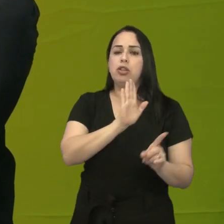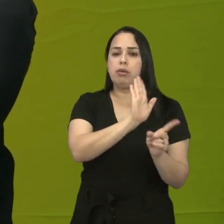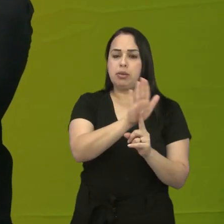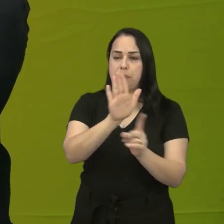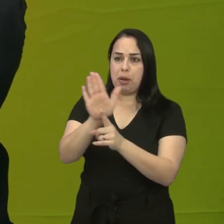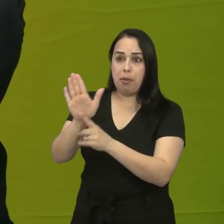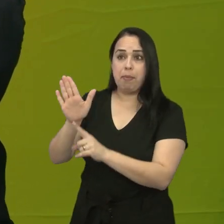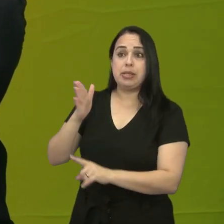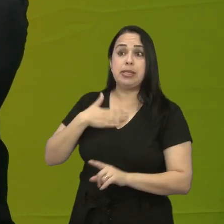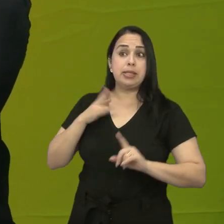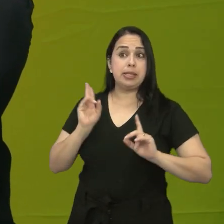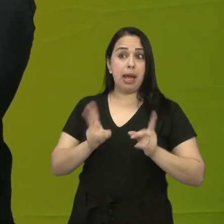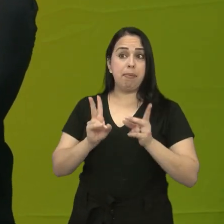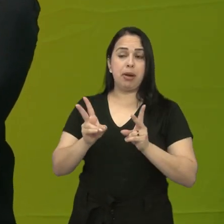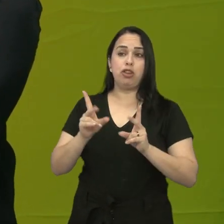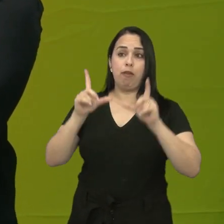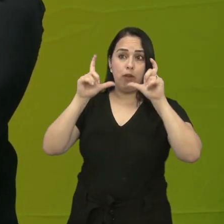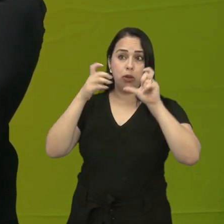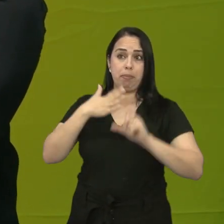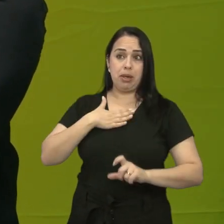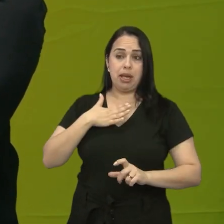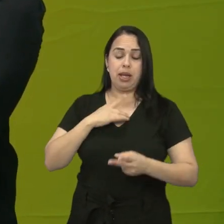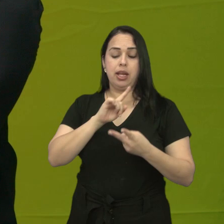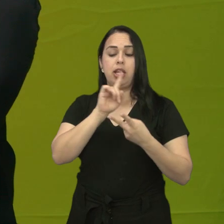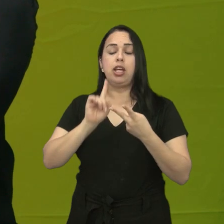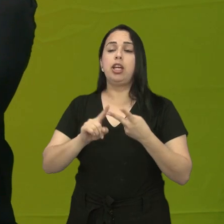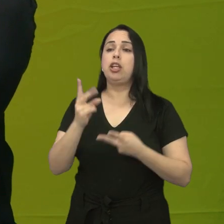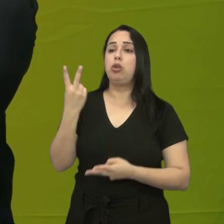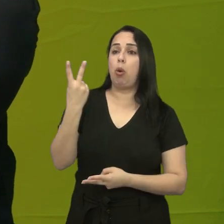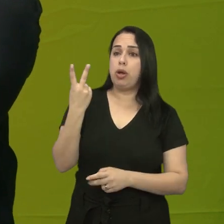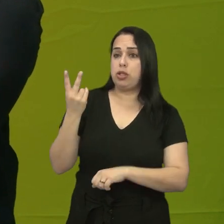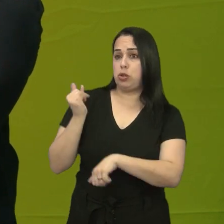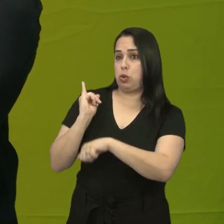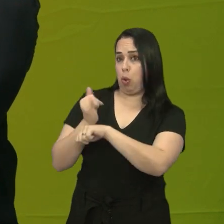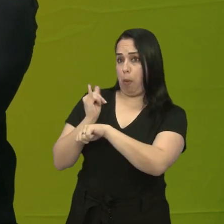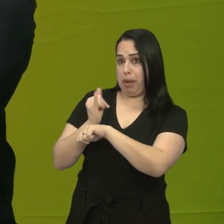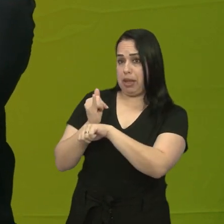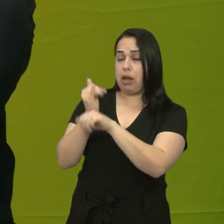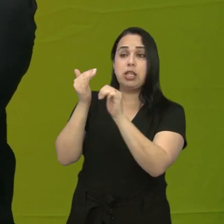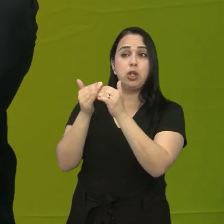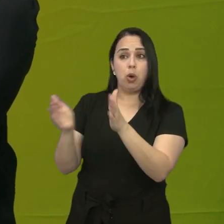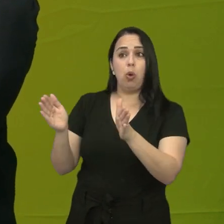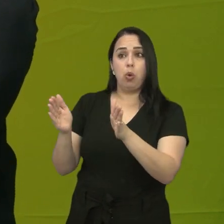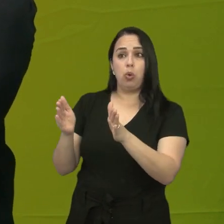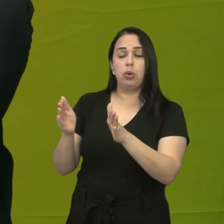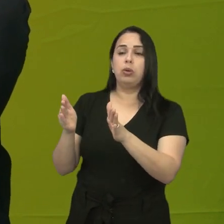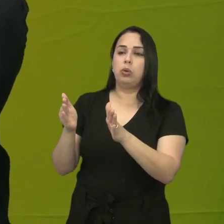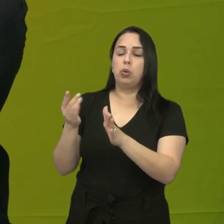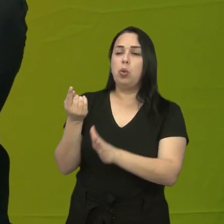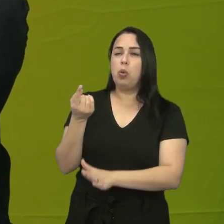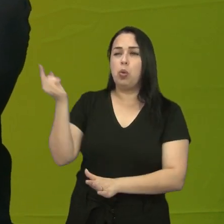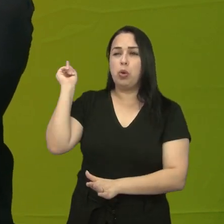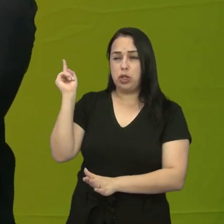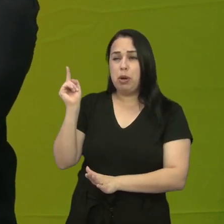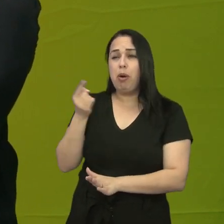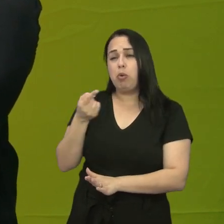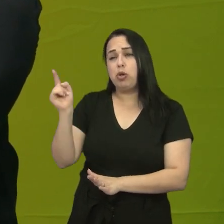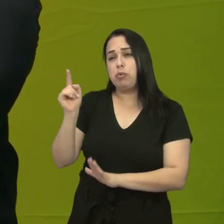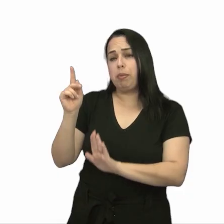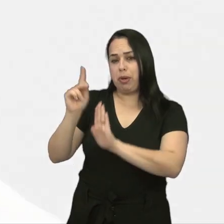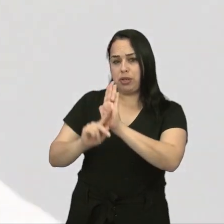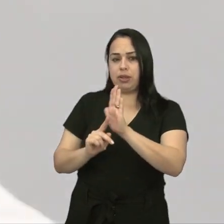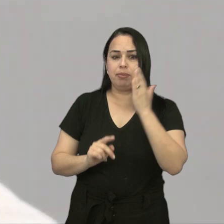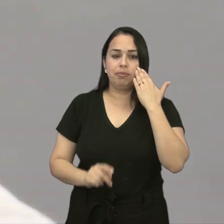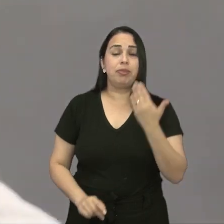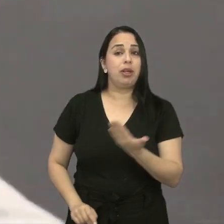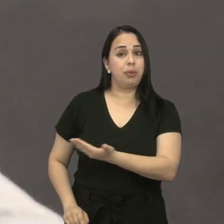fotos minhas, e também dois documentários. Inclusive a gente acabou de estrear um último projeto que eu tô fechando lá em